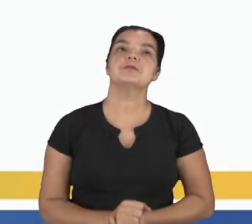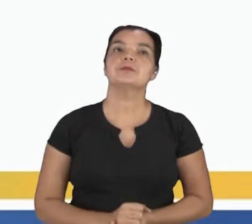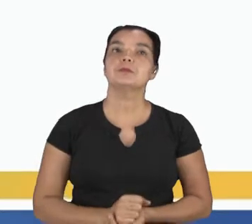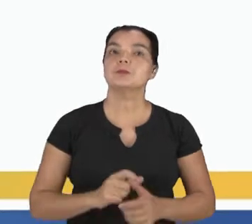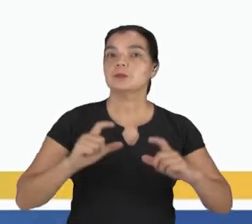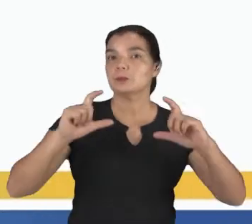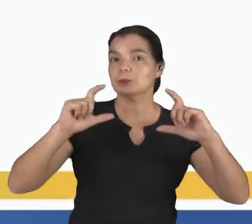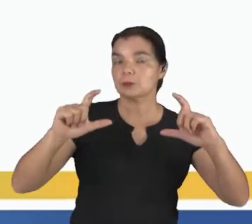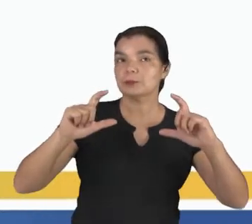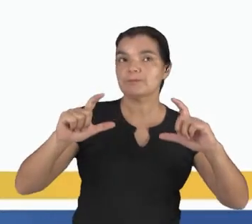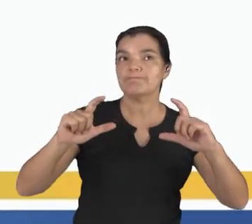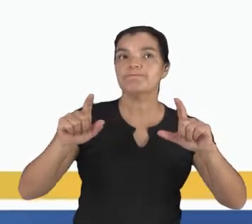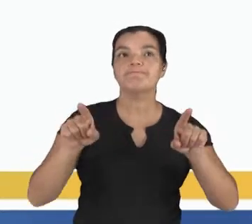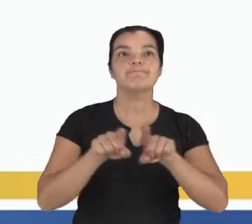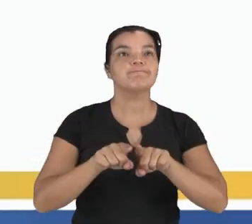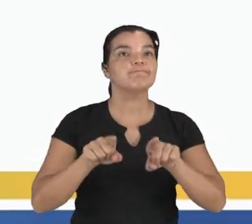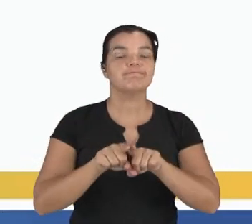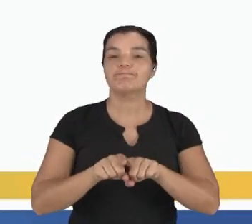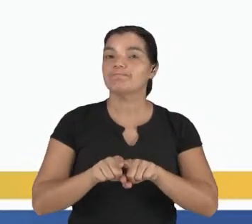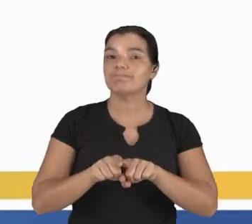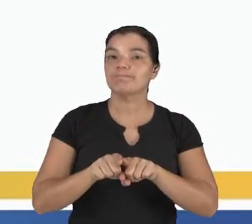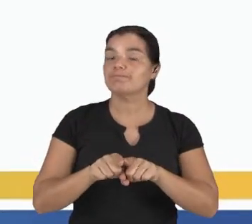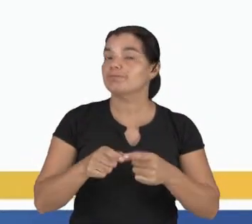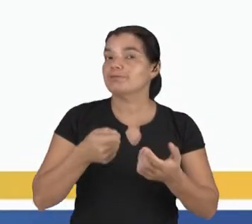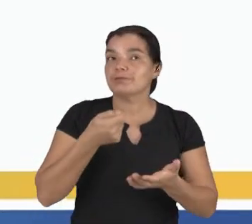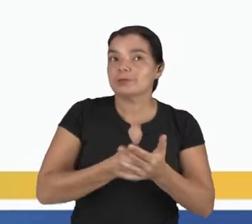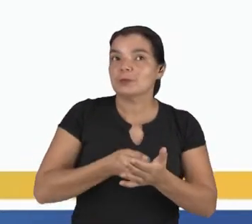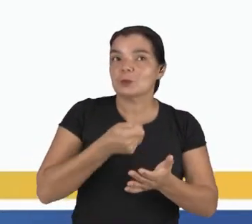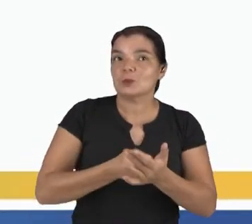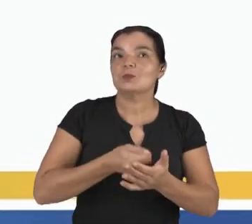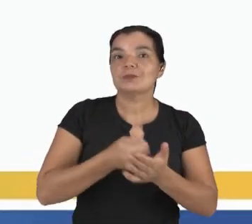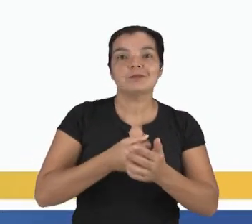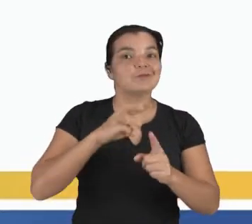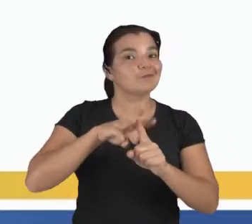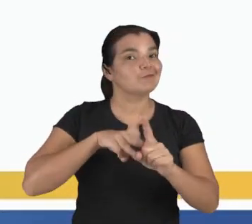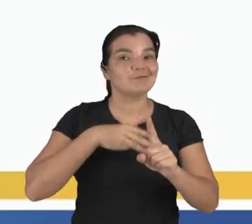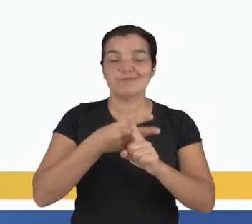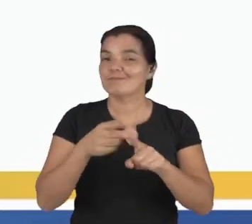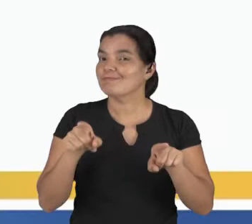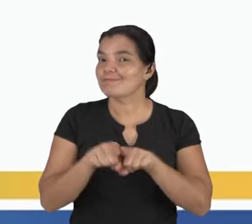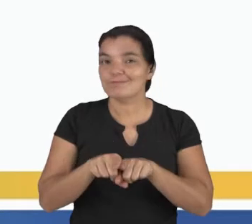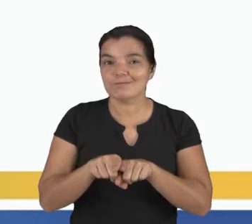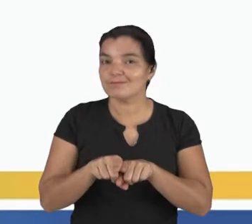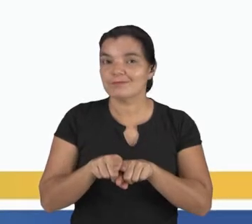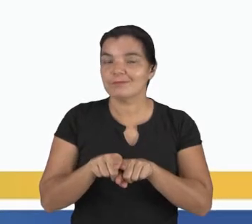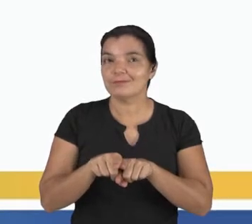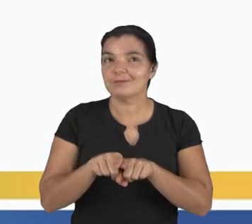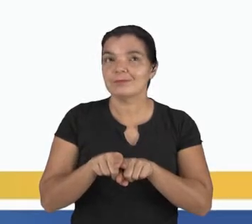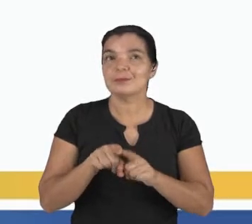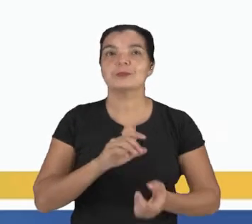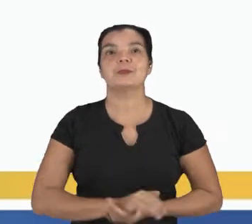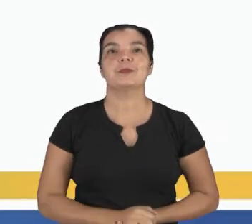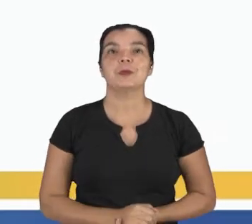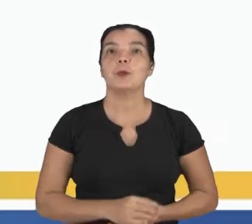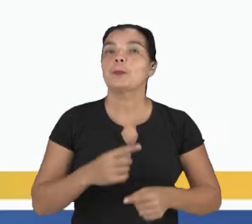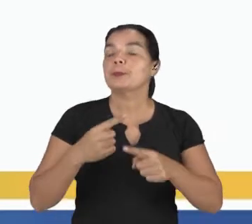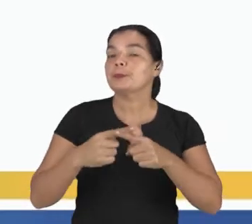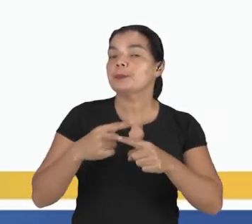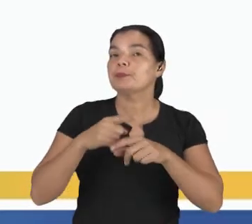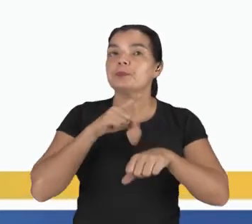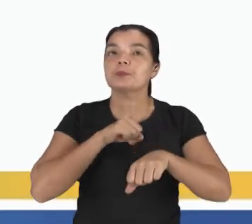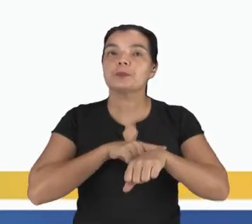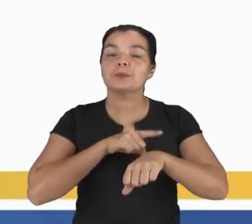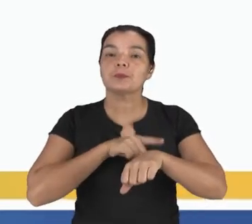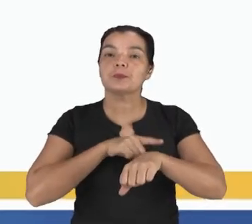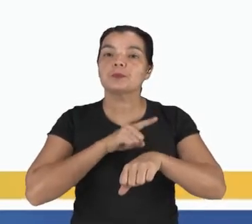o placar não irá obrigatoriamente triplicar também. Isso